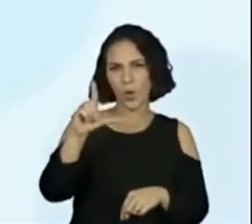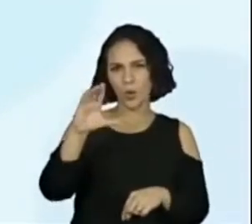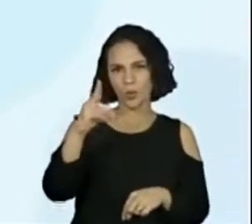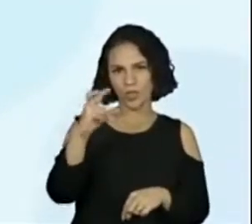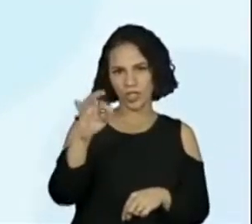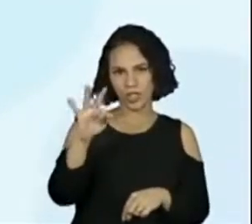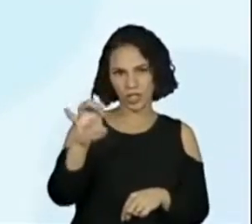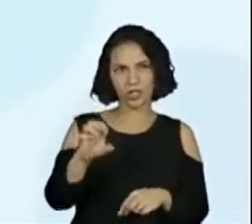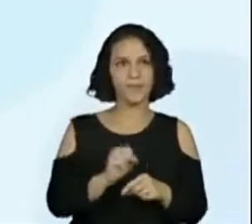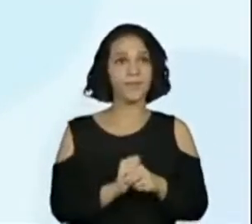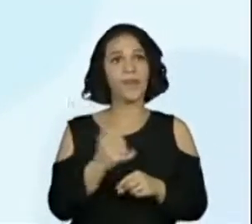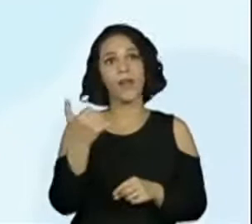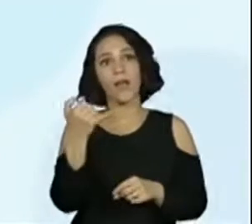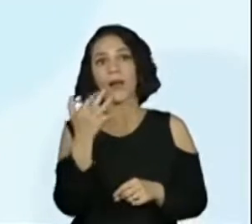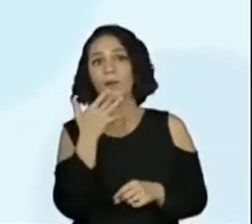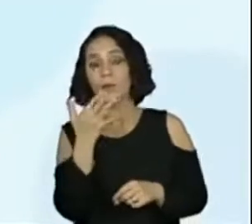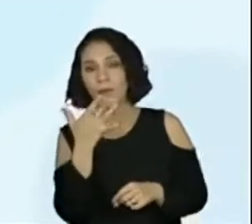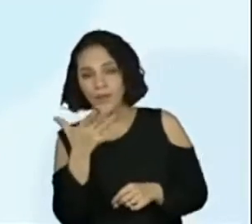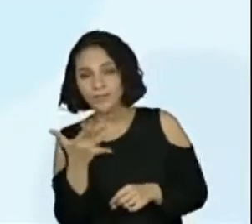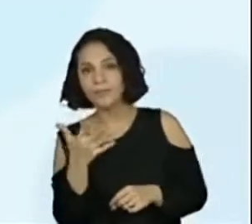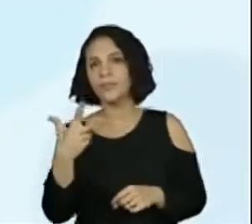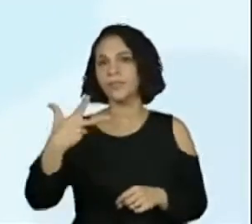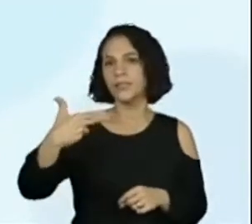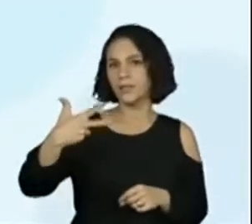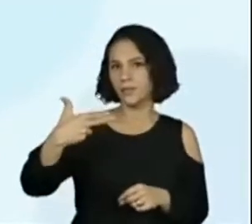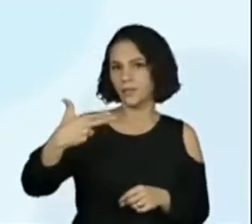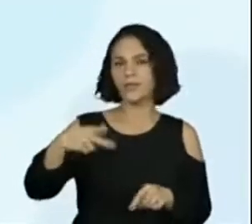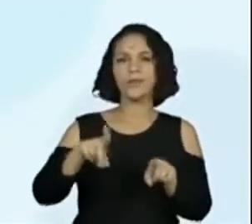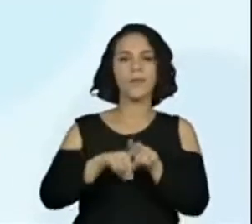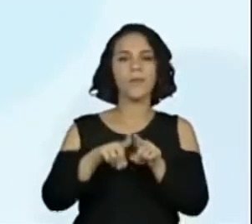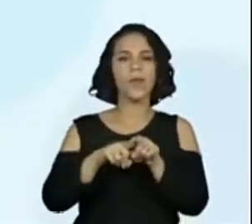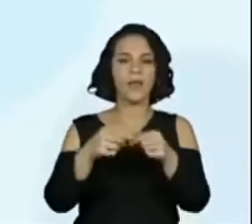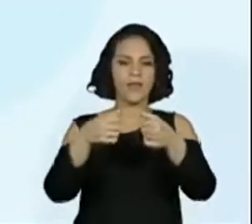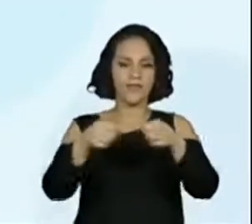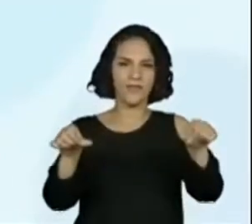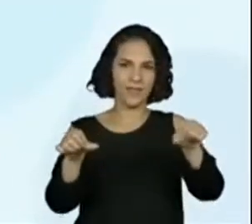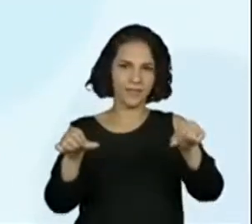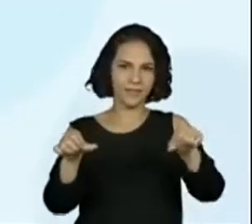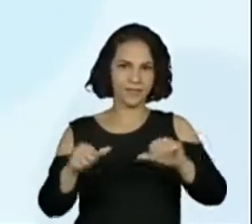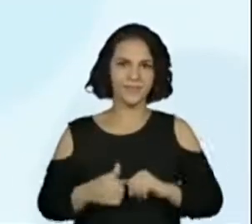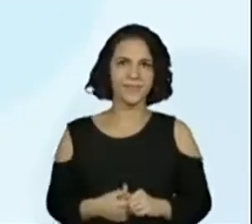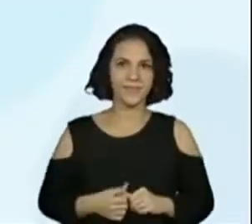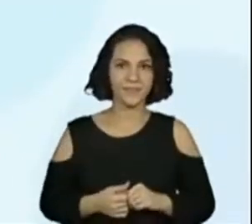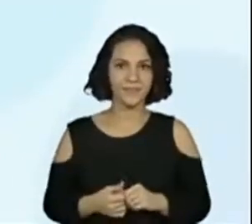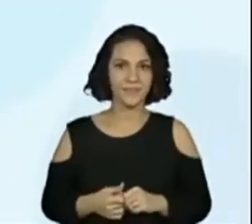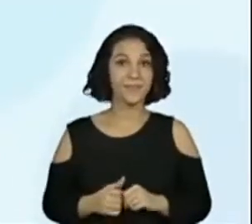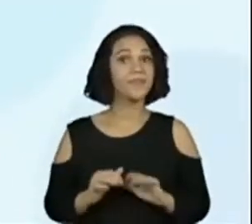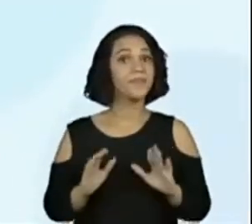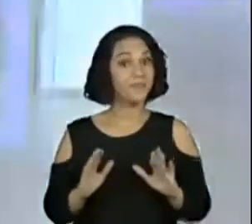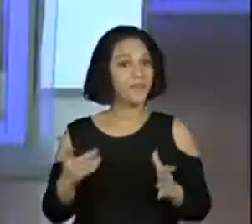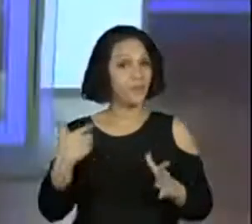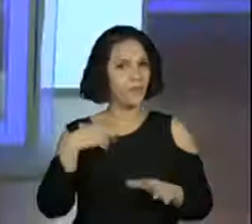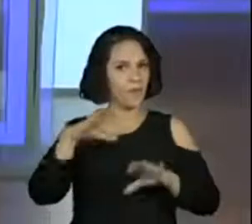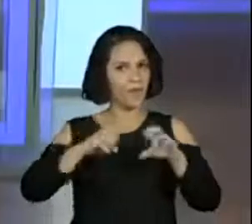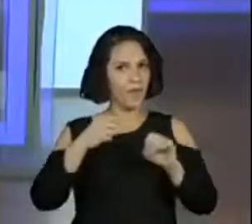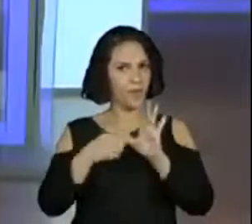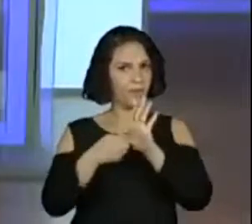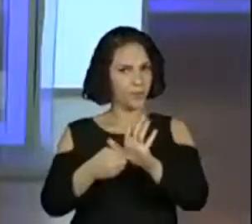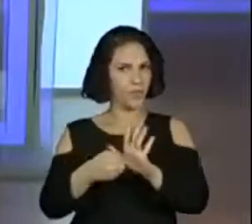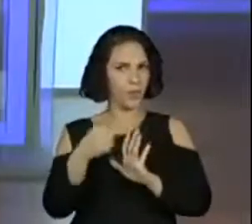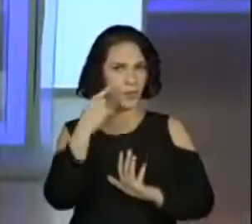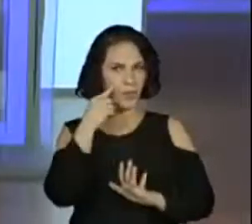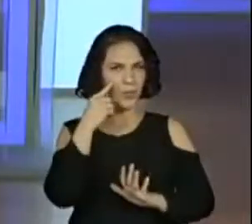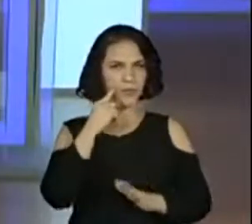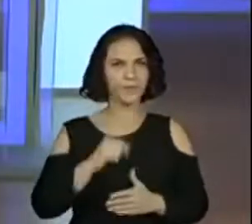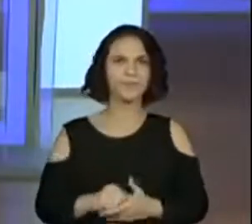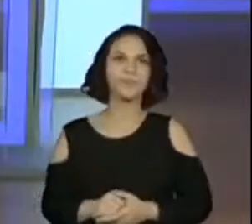Tesoura e fita adesiva. Então vamos lá? Eu vou separar aqui o material para vocês, tá bom?